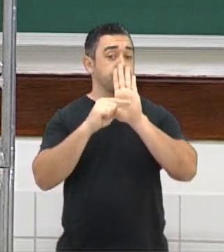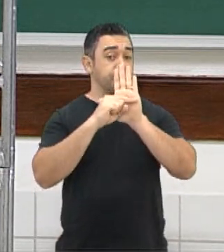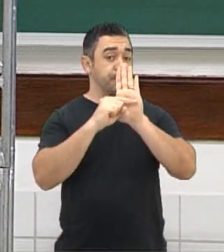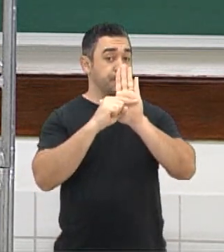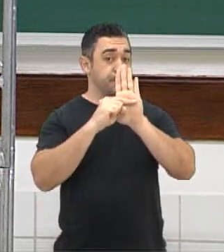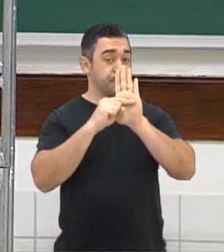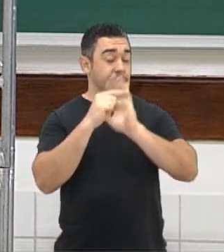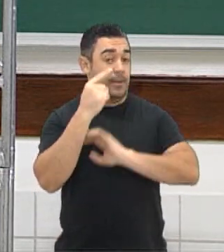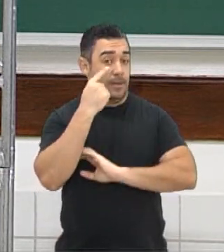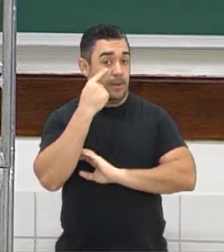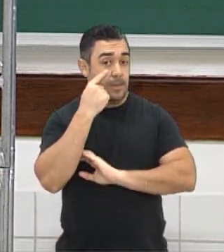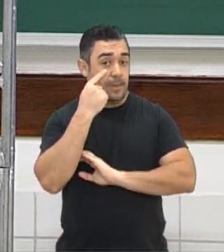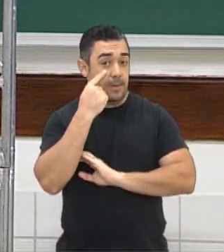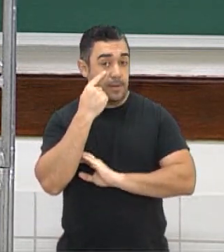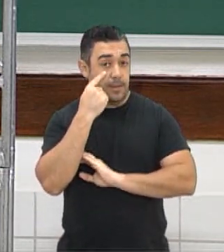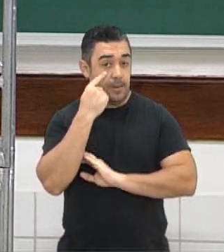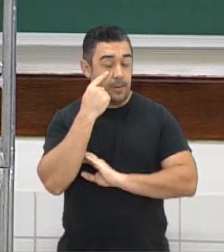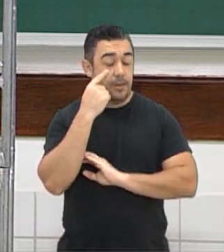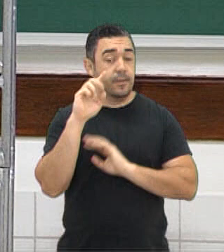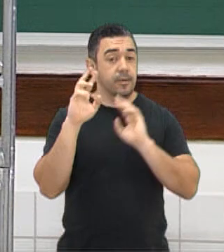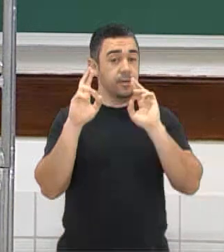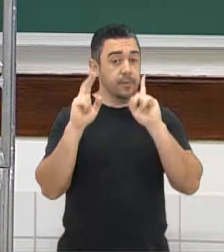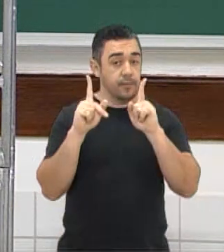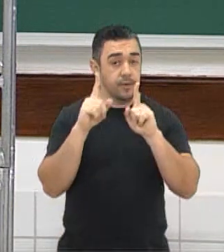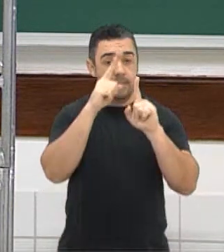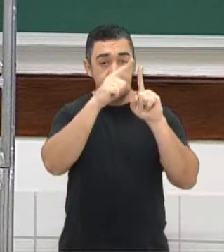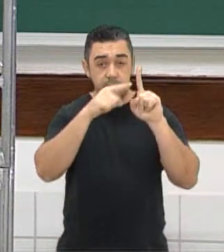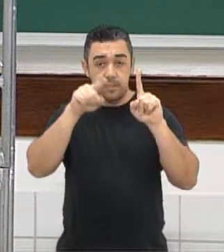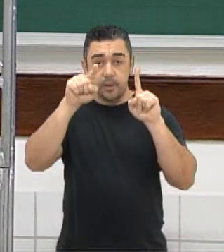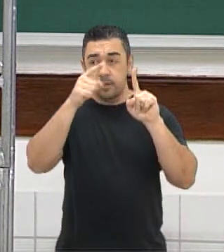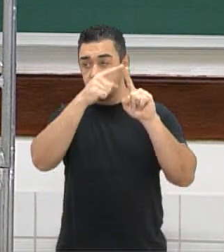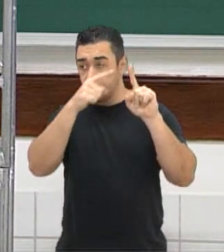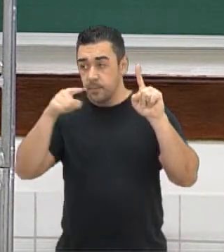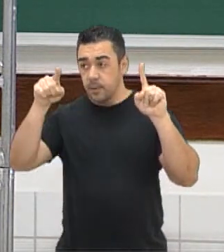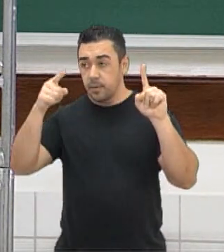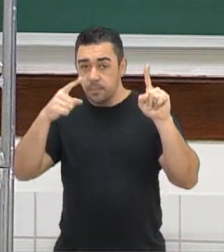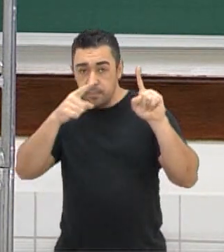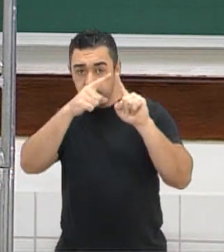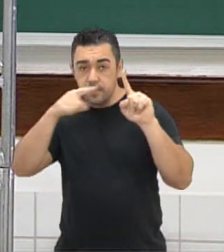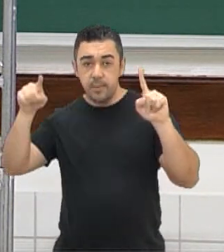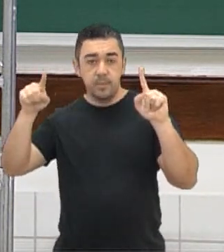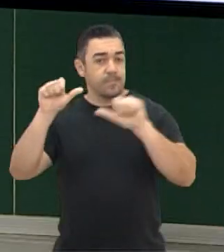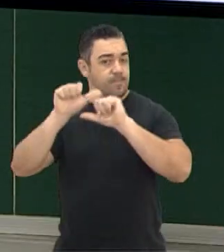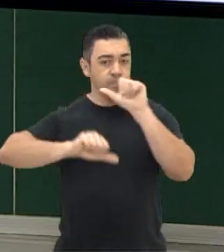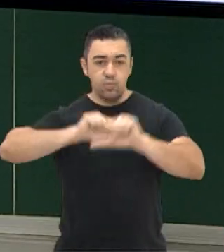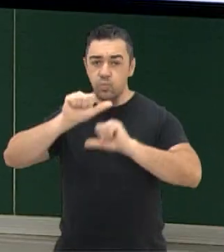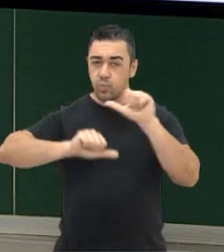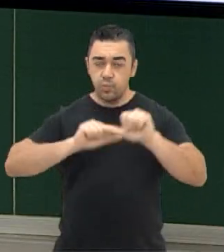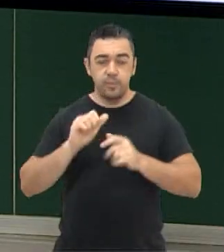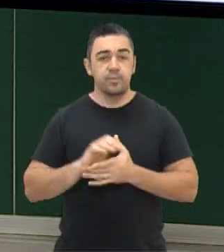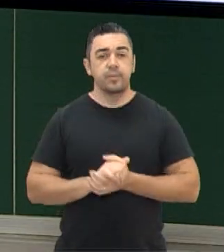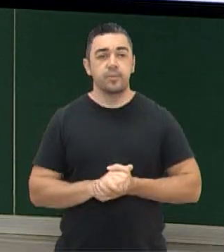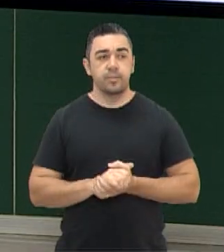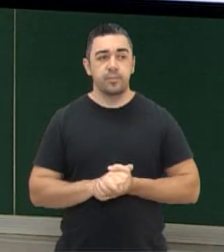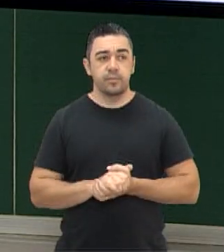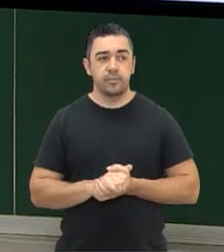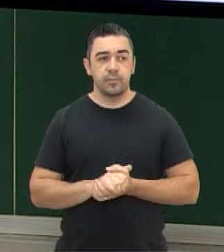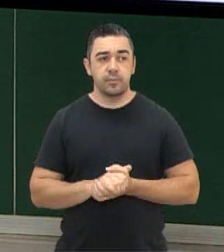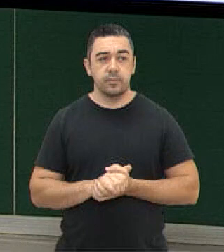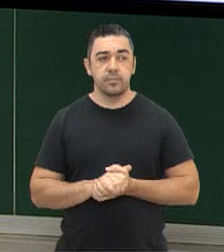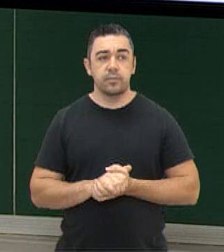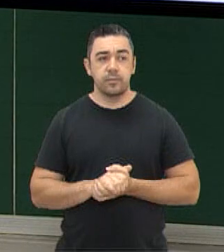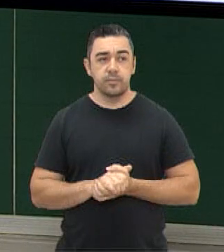para o outro. Como o sinal é negativo, vai mudar todos esses que estão dentro do parênteses. Menos